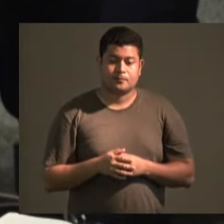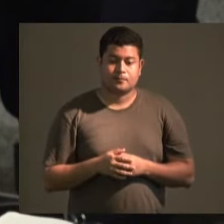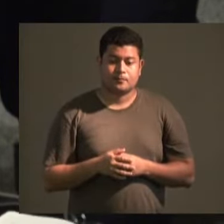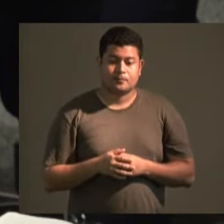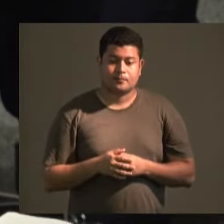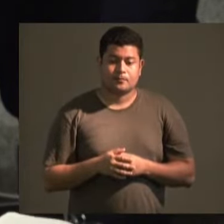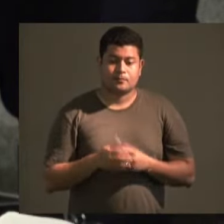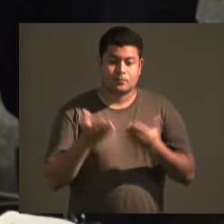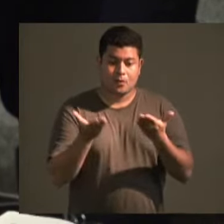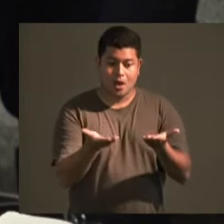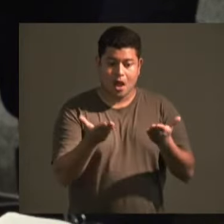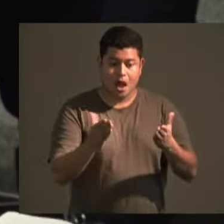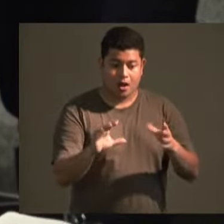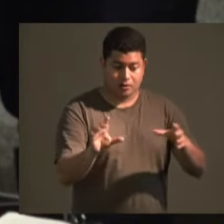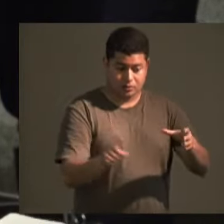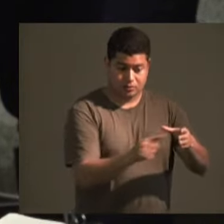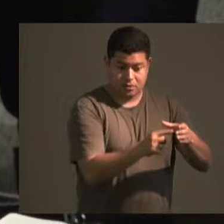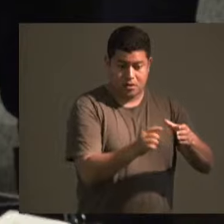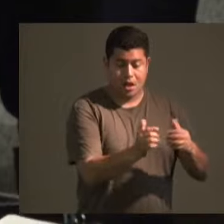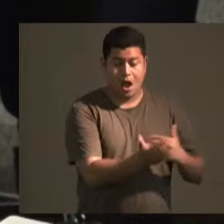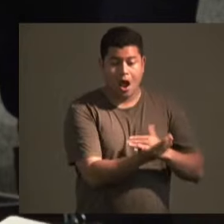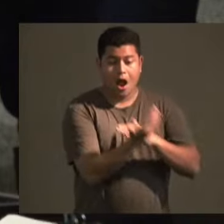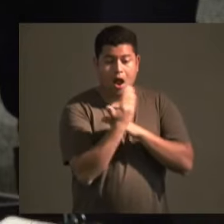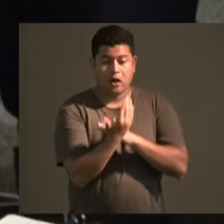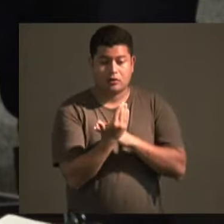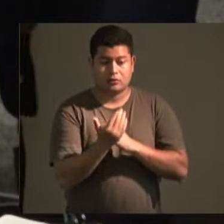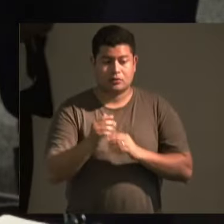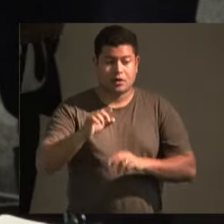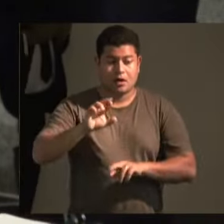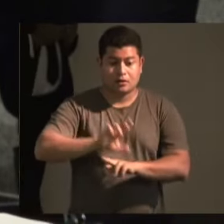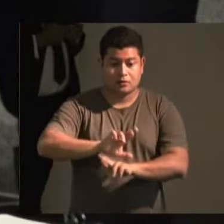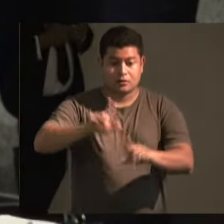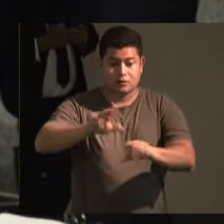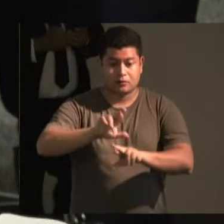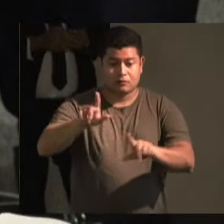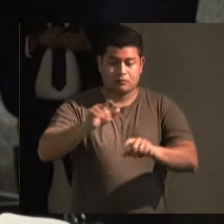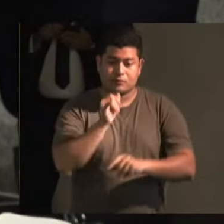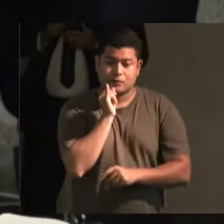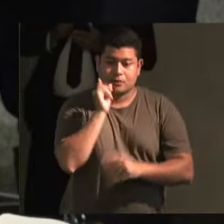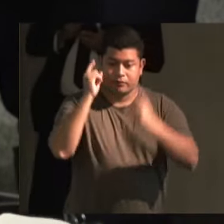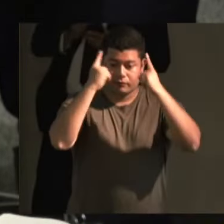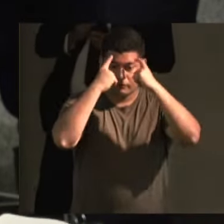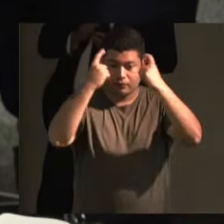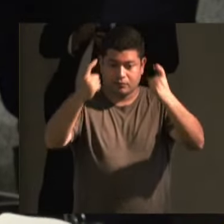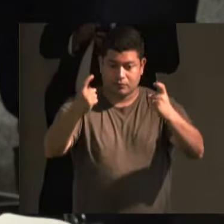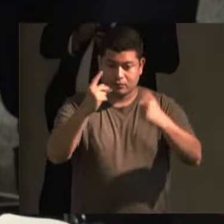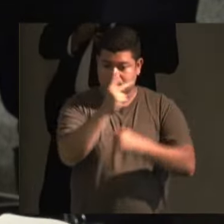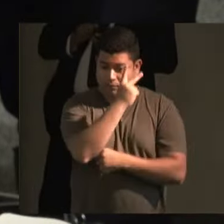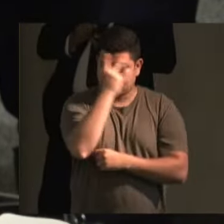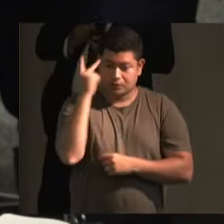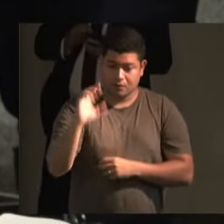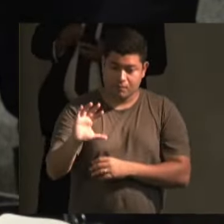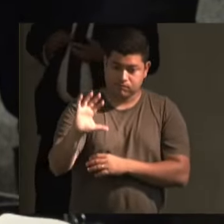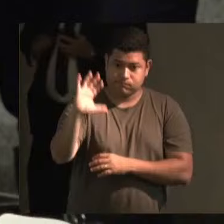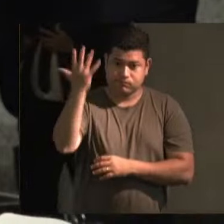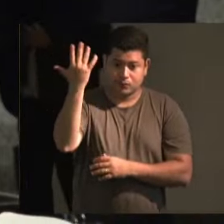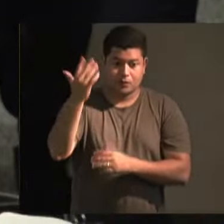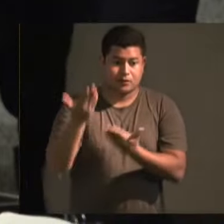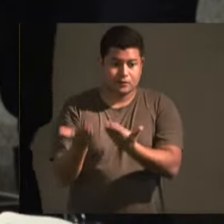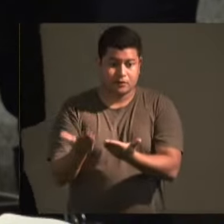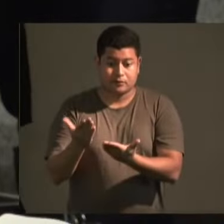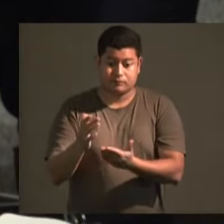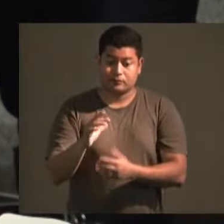este observatório para mapear as diferenças, as violências que ocorrem com as pessoas com